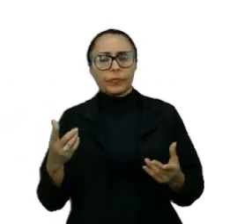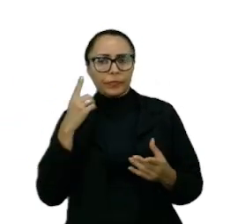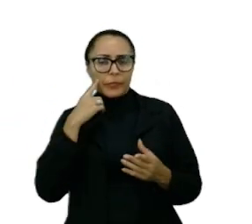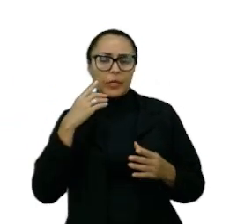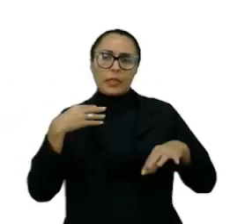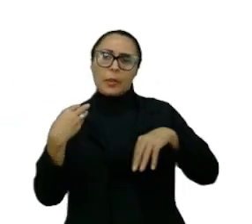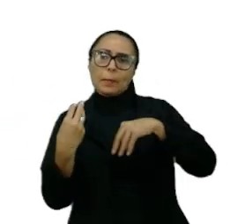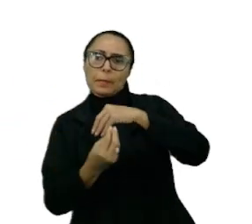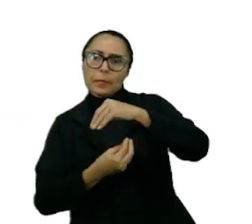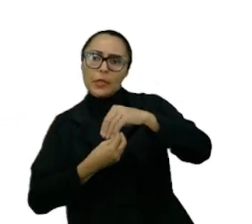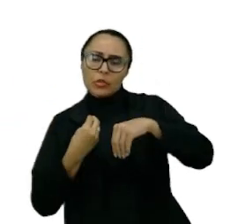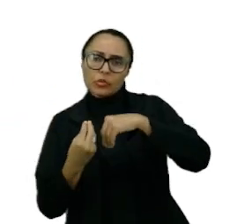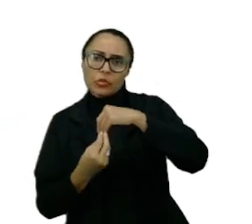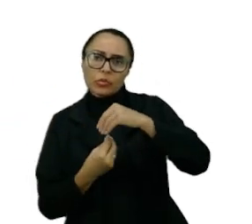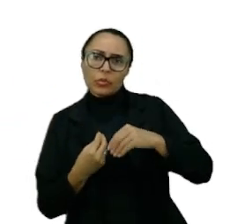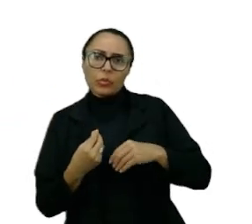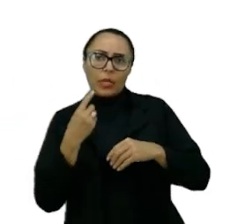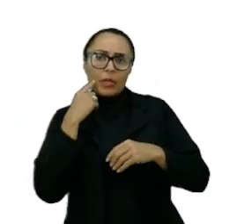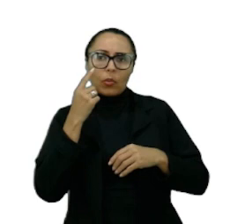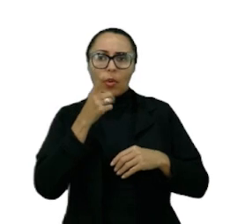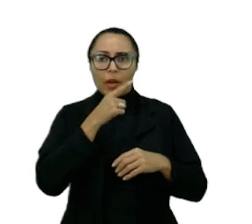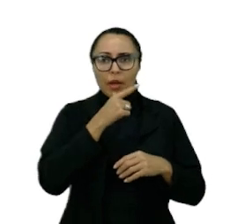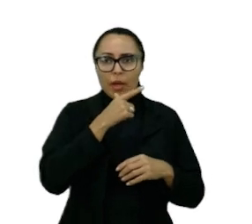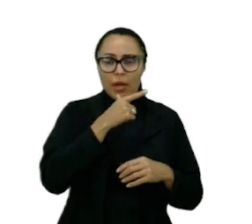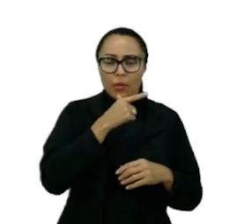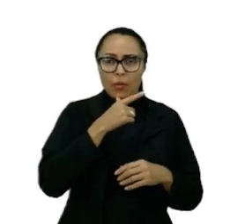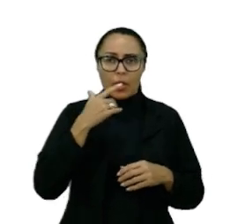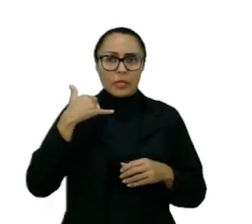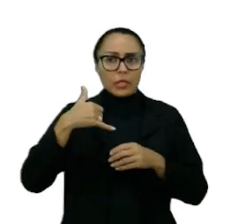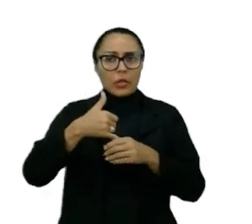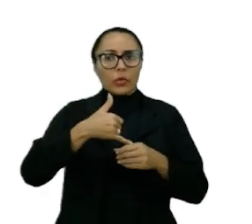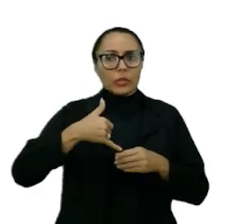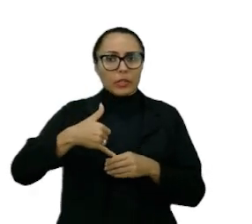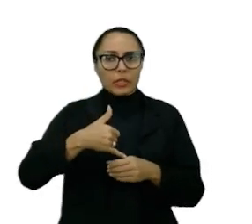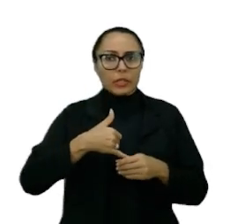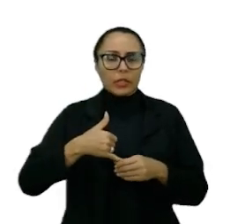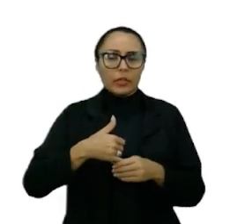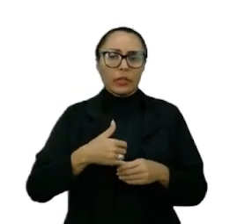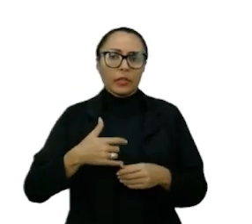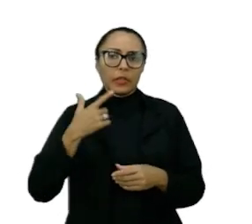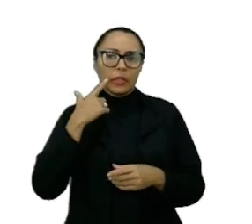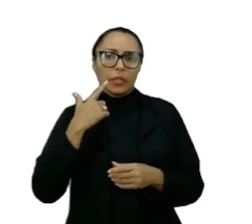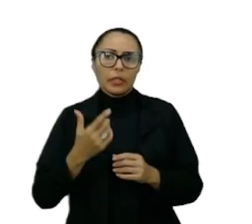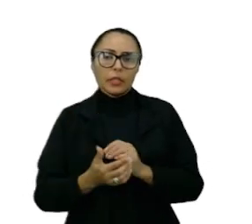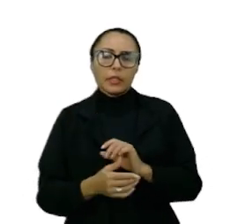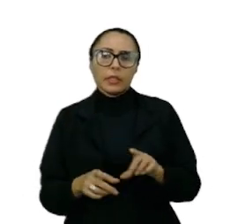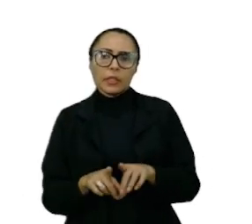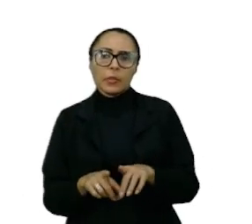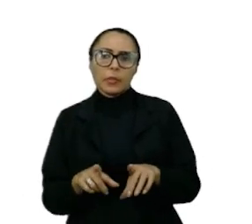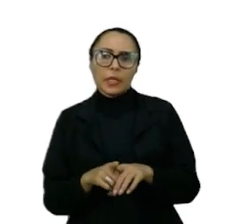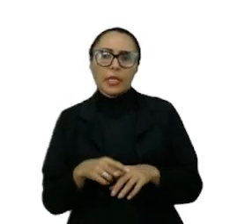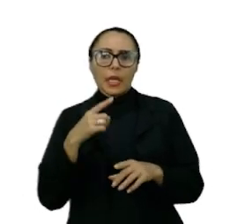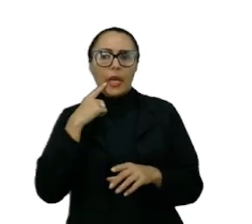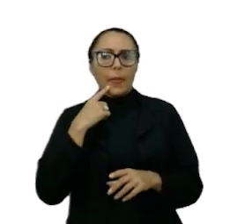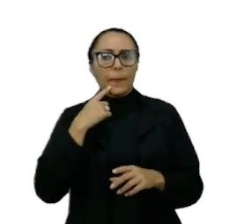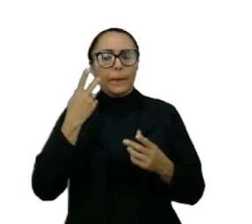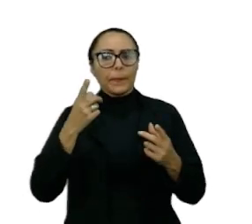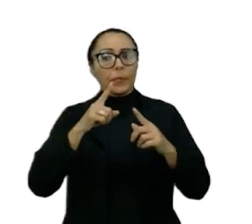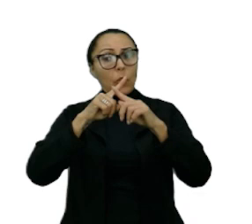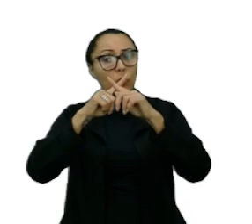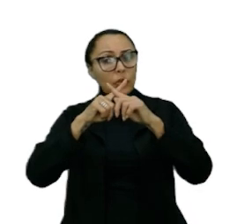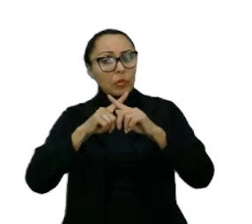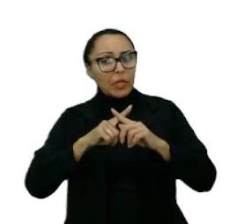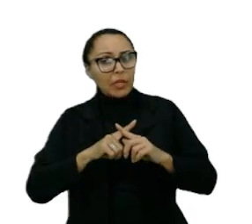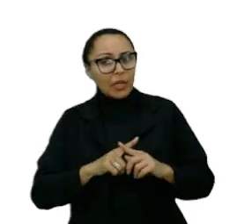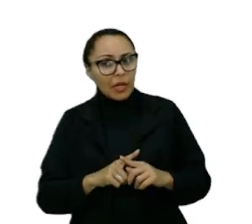biodiesel, com a água, você tem a transição e a proliferação, isso é, a multiplicação desses micro-organismos,